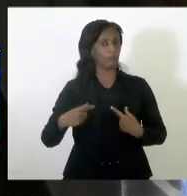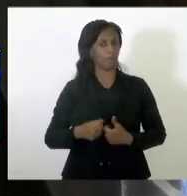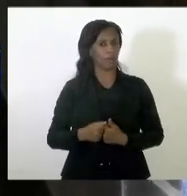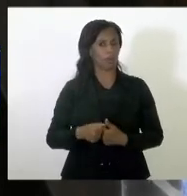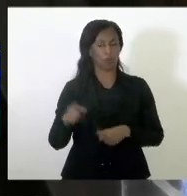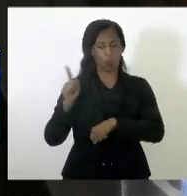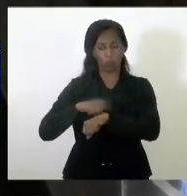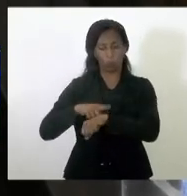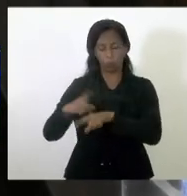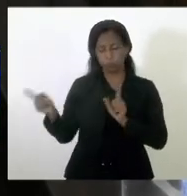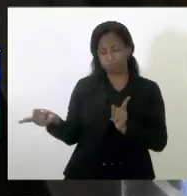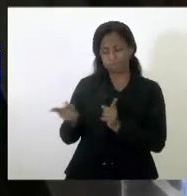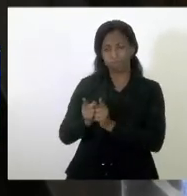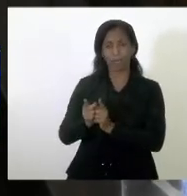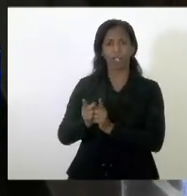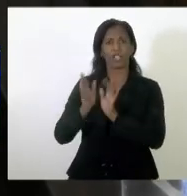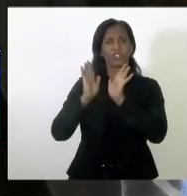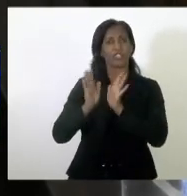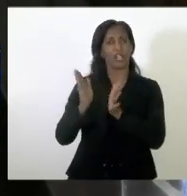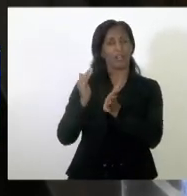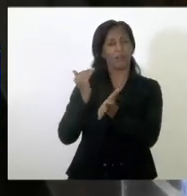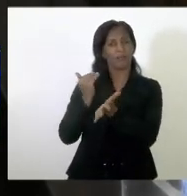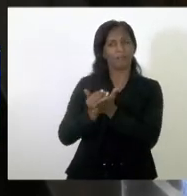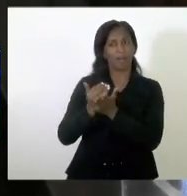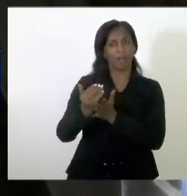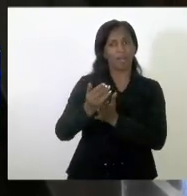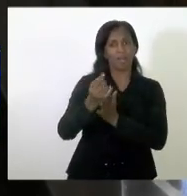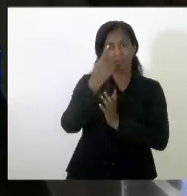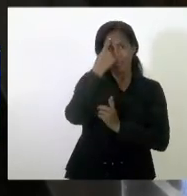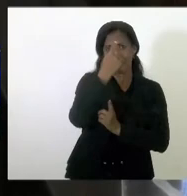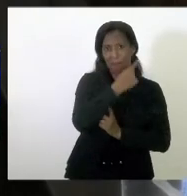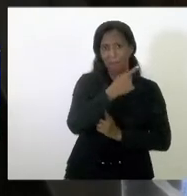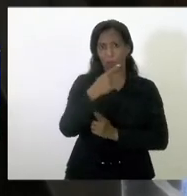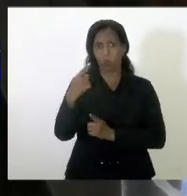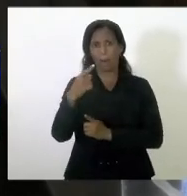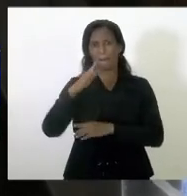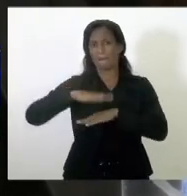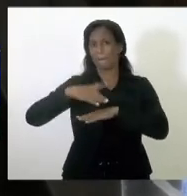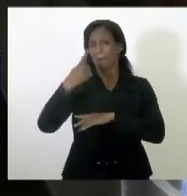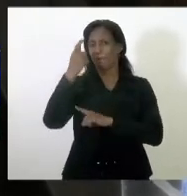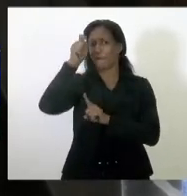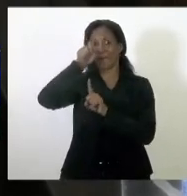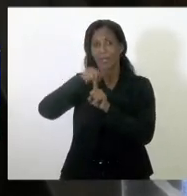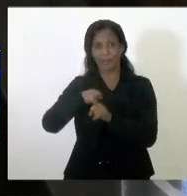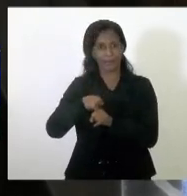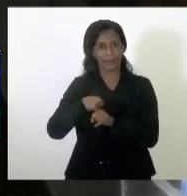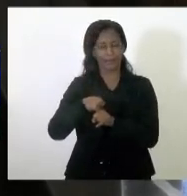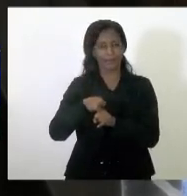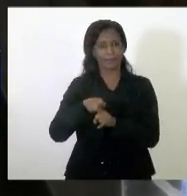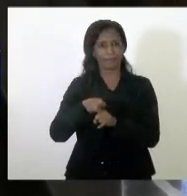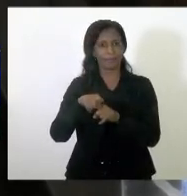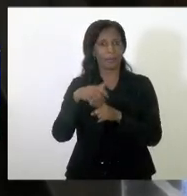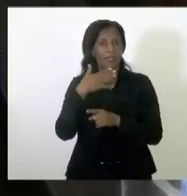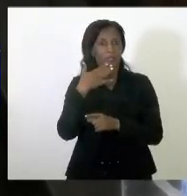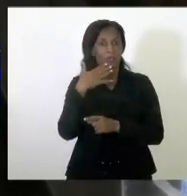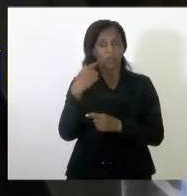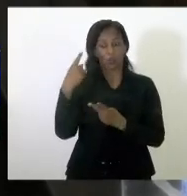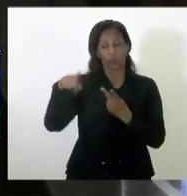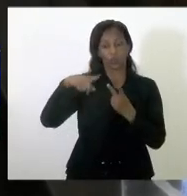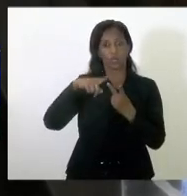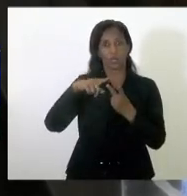exíguo, já se passaram aí algumas semanas, já se passou mais de um mês, desde então, ao contrário, estamos batendo o segundo mês